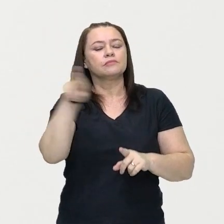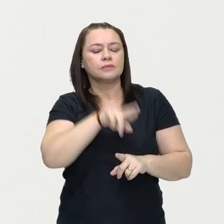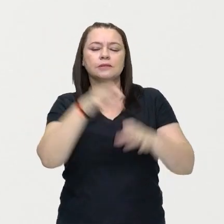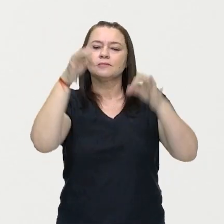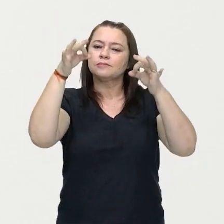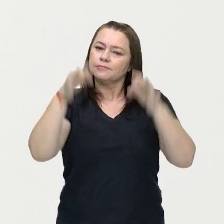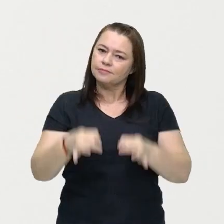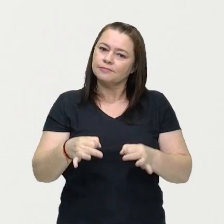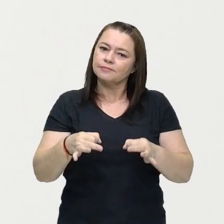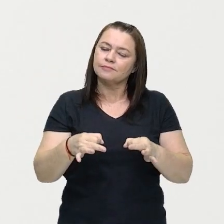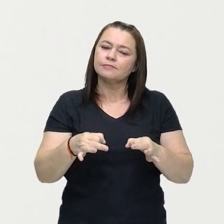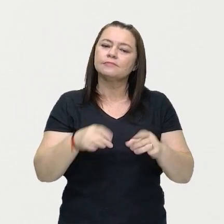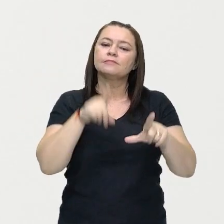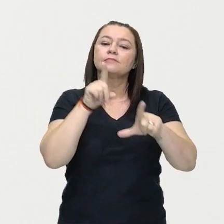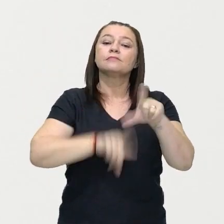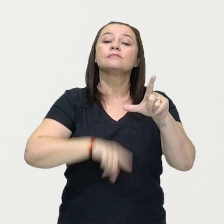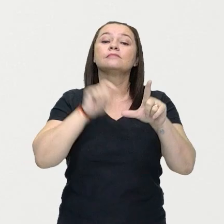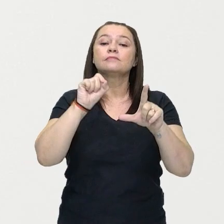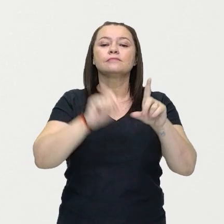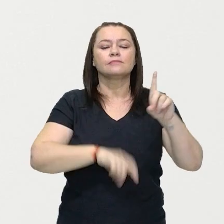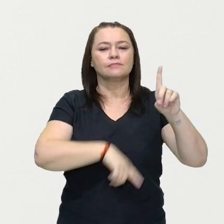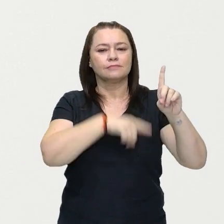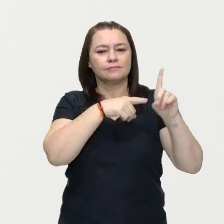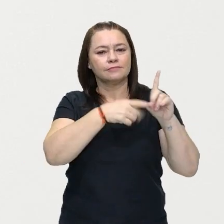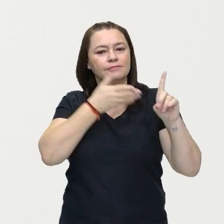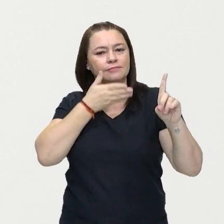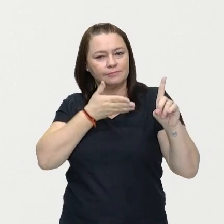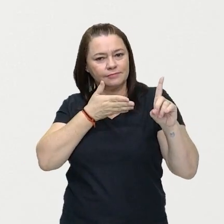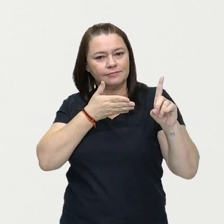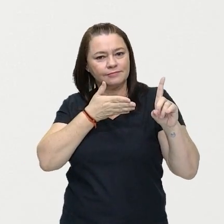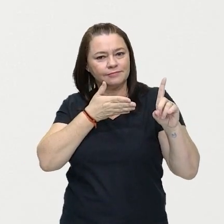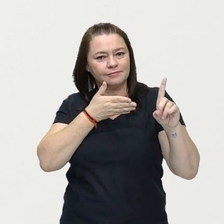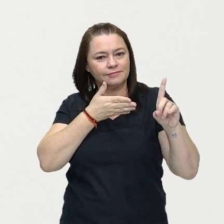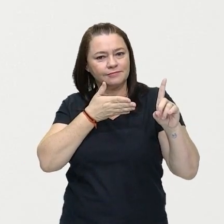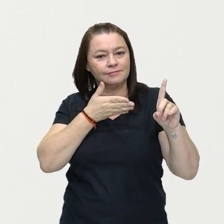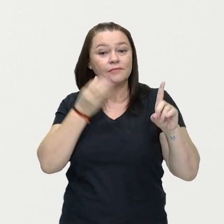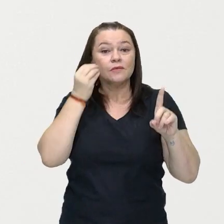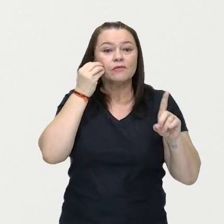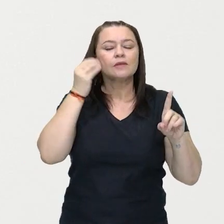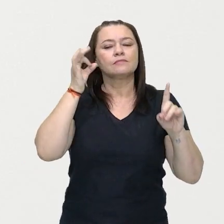correta, letra D. Vamos confirmar na tela.